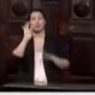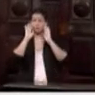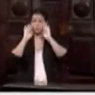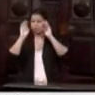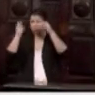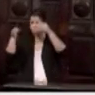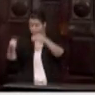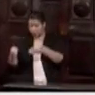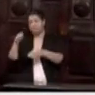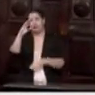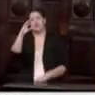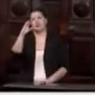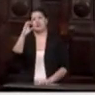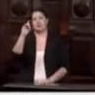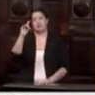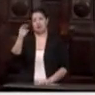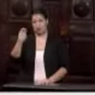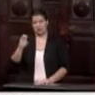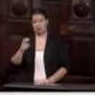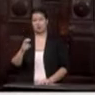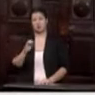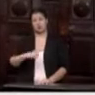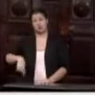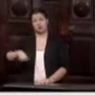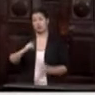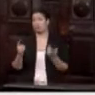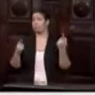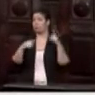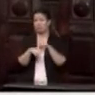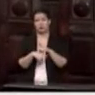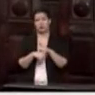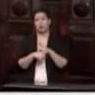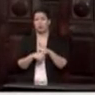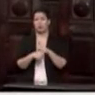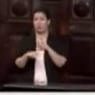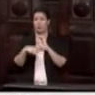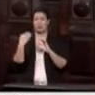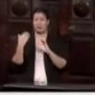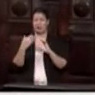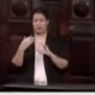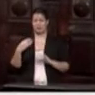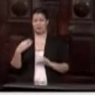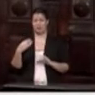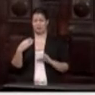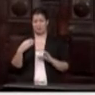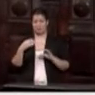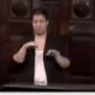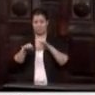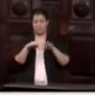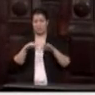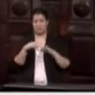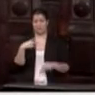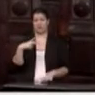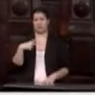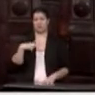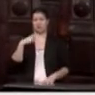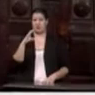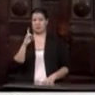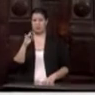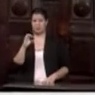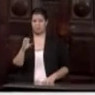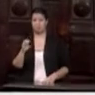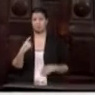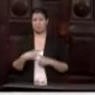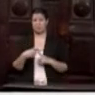novamente para o tema da SEDAI. Nós fomos contrários à mensagem de privatização da SEDAI, pois ela